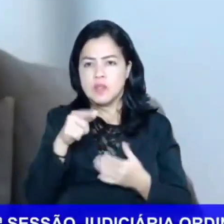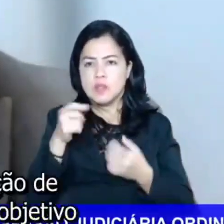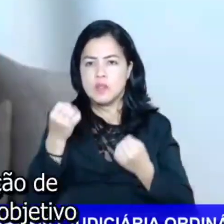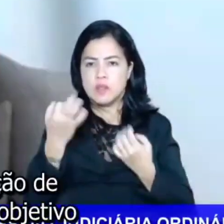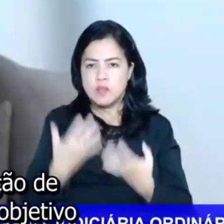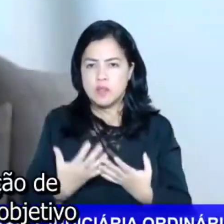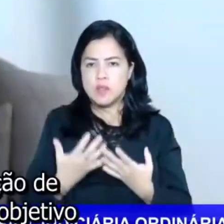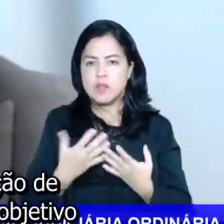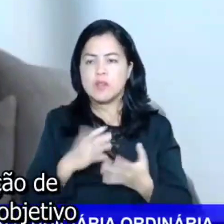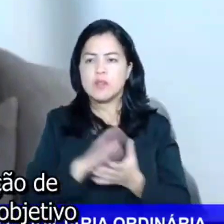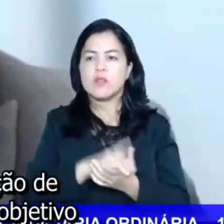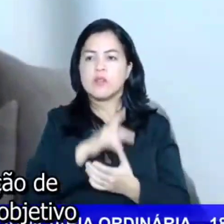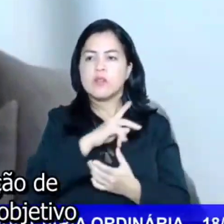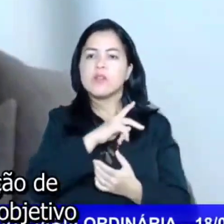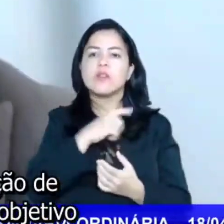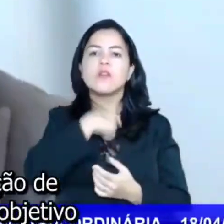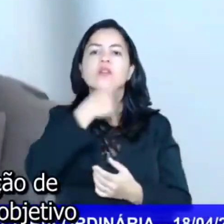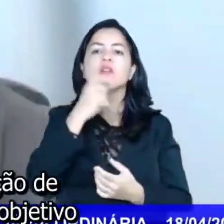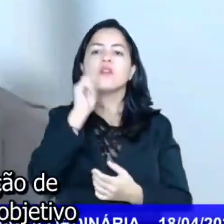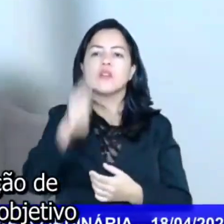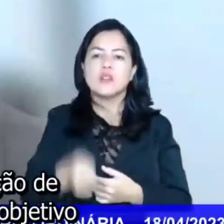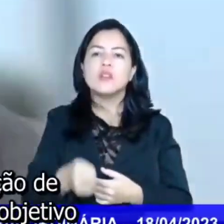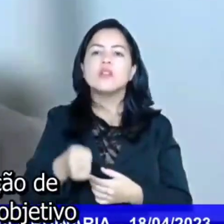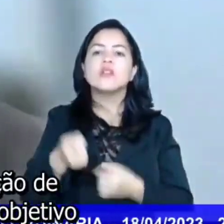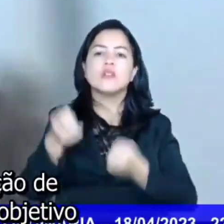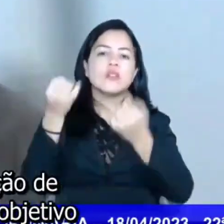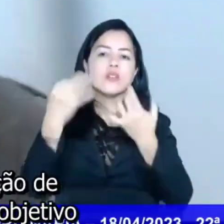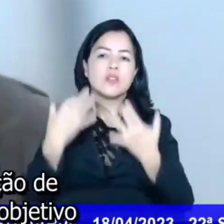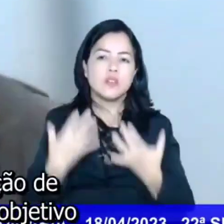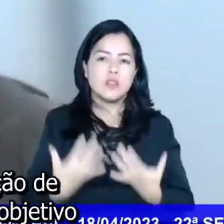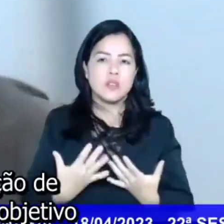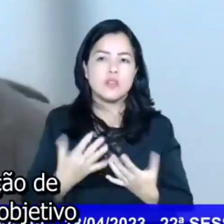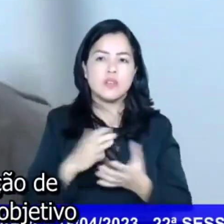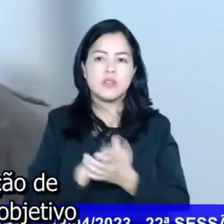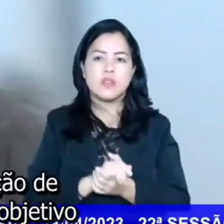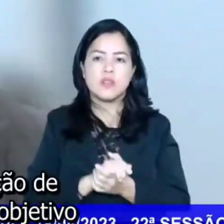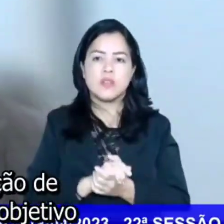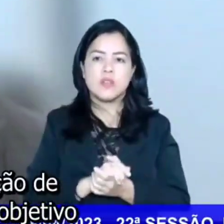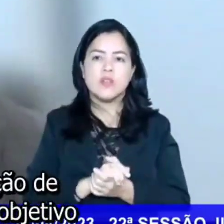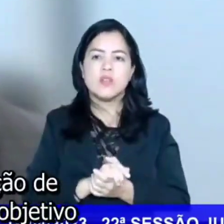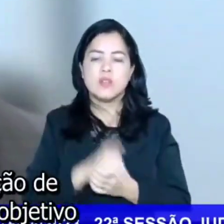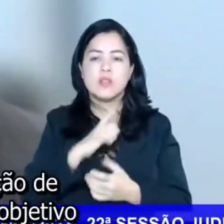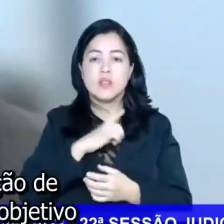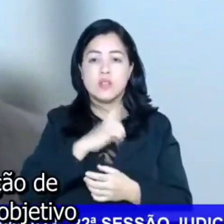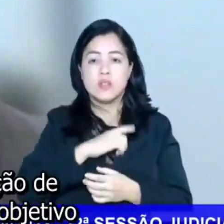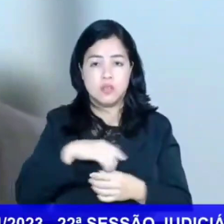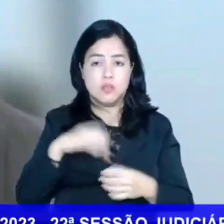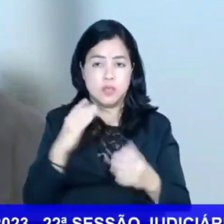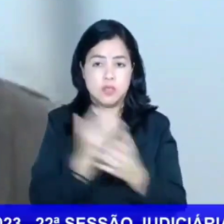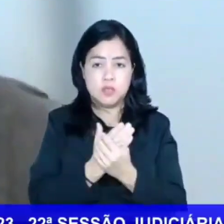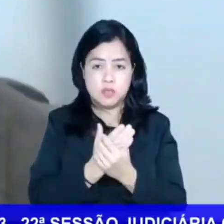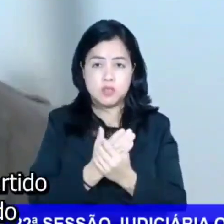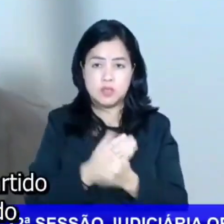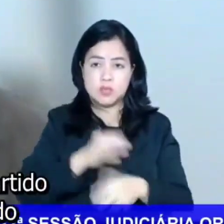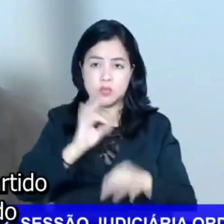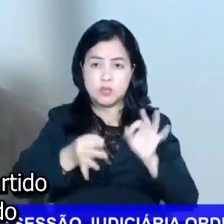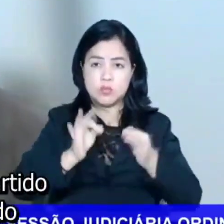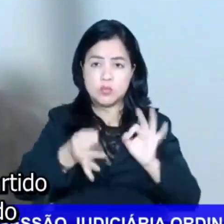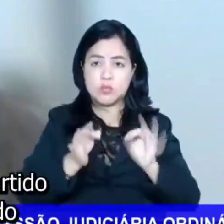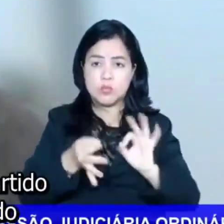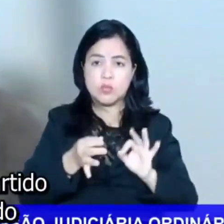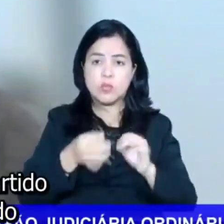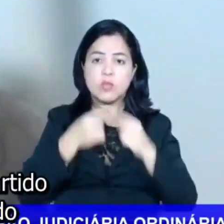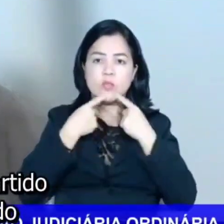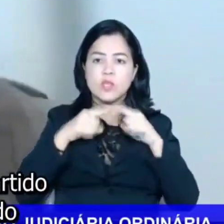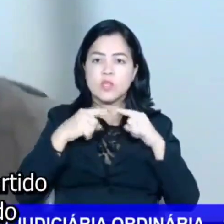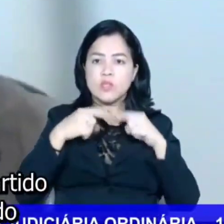pelo desembargador Carmo, ele trata de uma ação de investigação judicial eleitoral avisada com o objetivo de questionar os